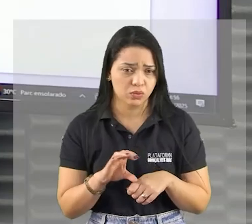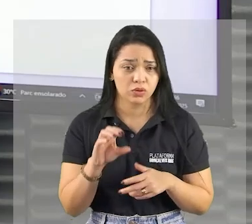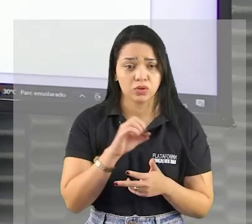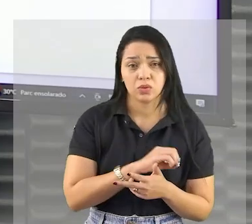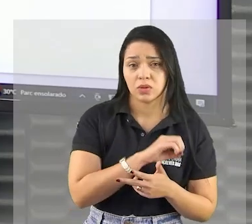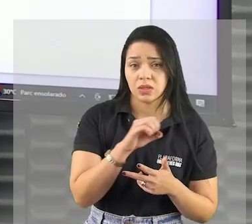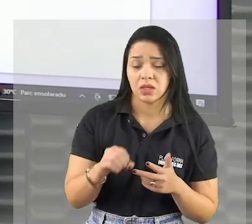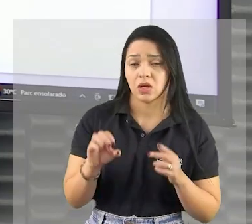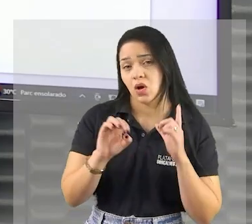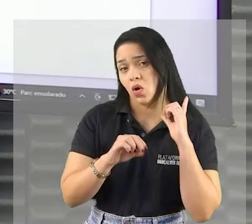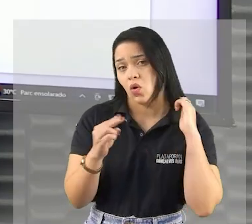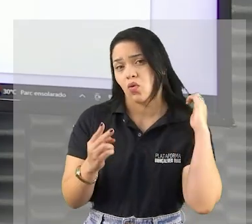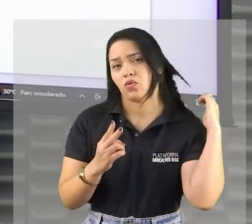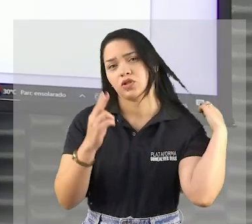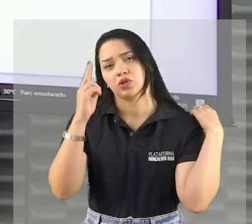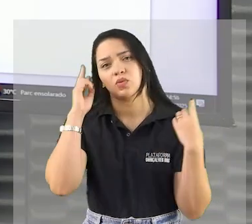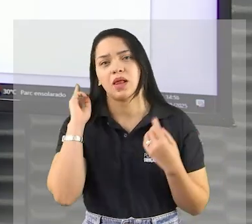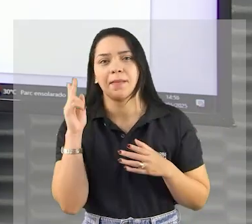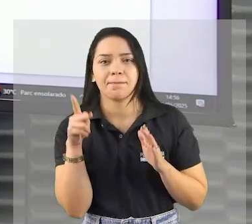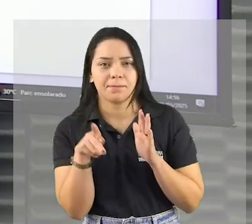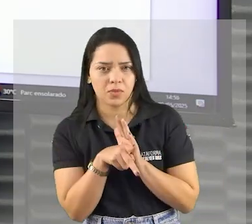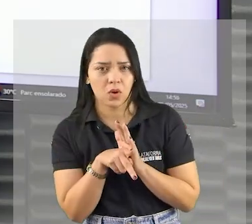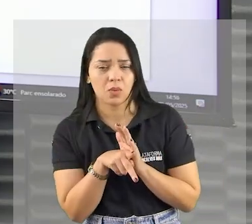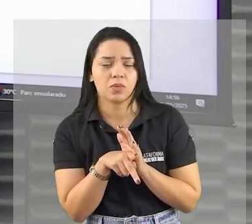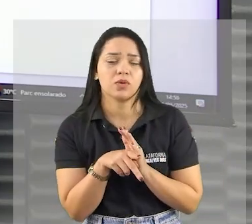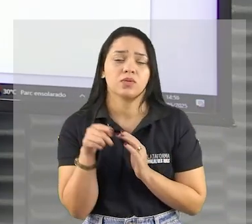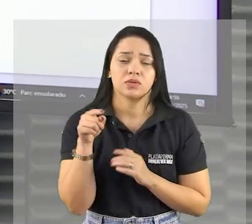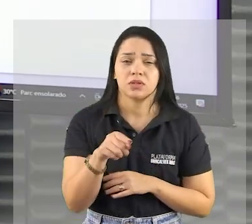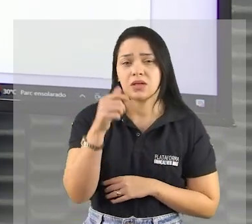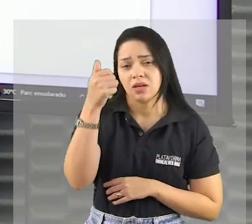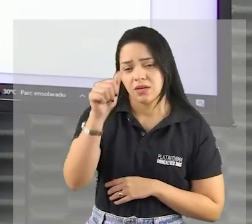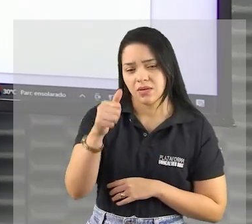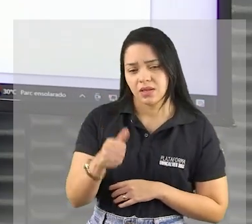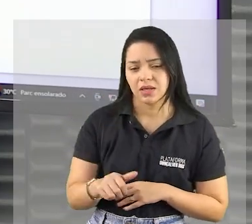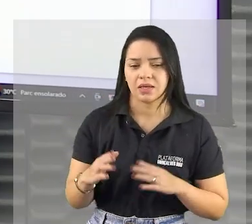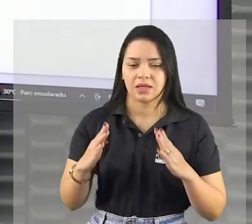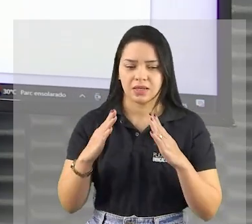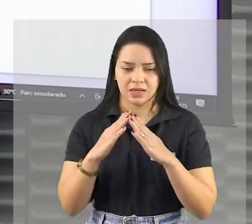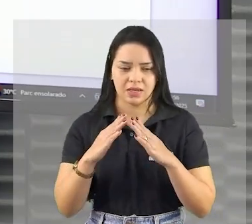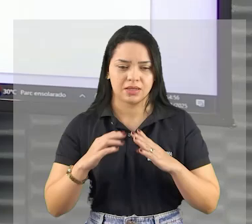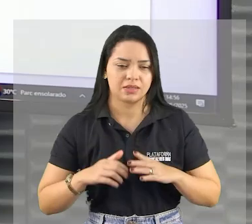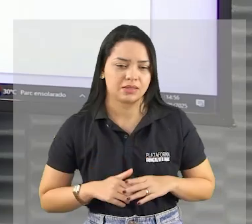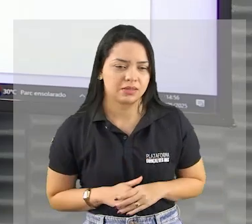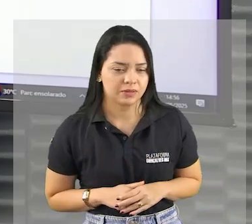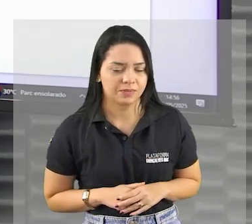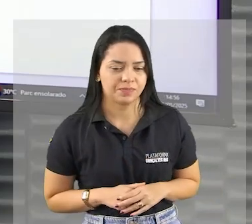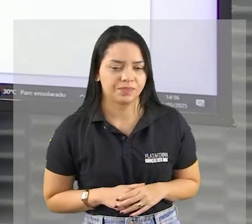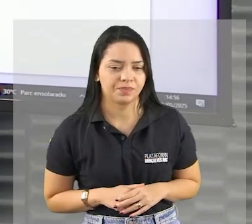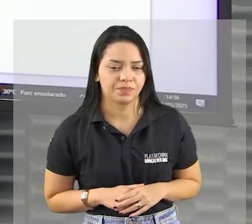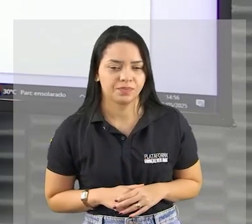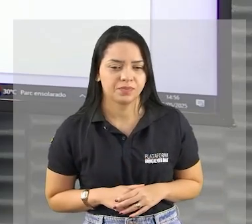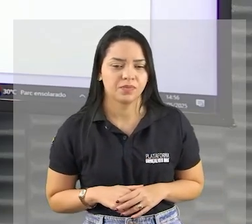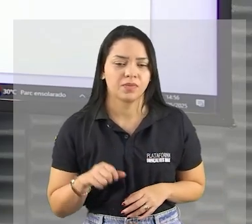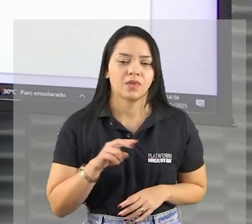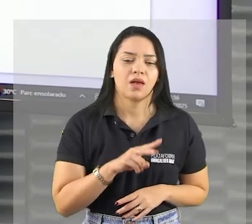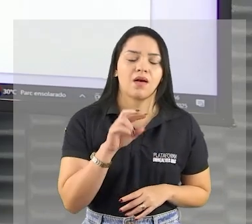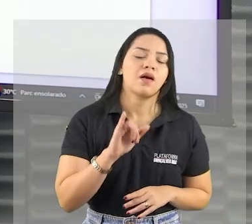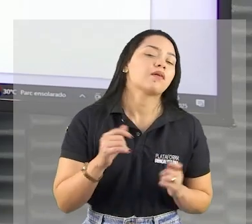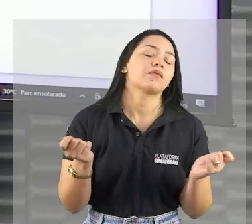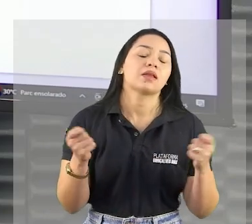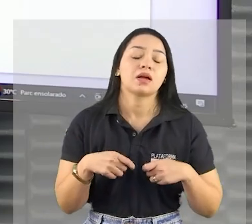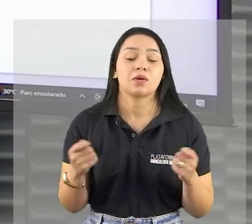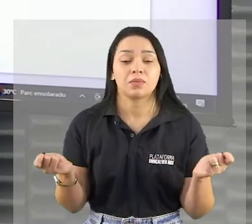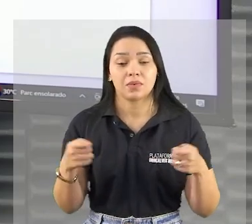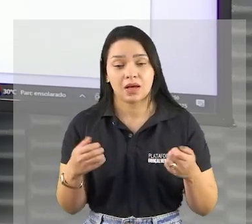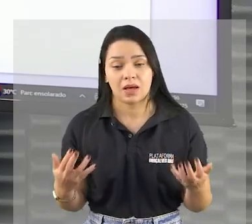Enem ou se ela tem um vestibular próprio. Tá? Isso é uma coisa para você avaliar em casa. Então, o que é que o Enem faz? Ele vai avaliar